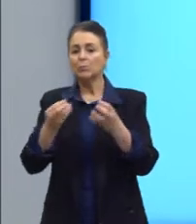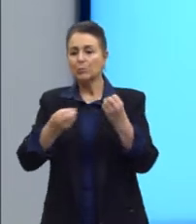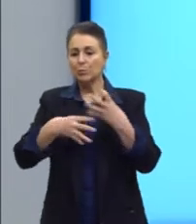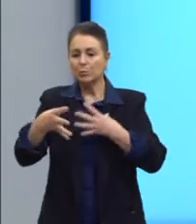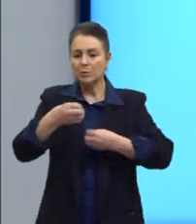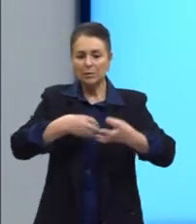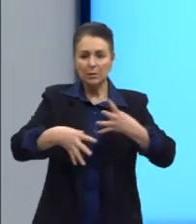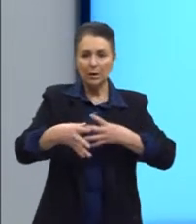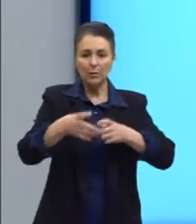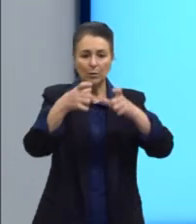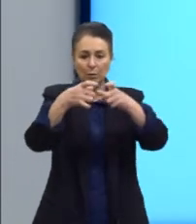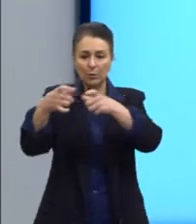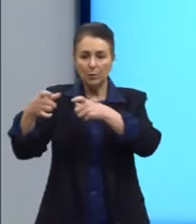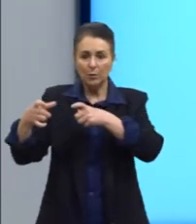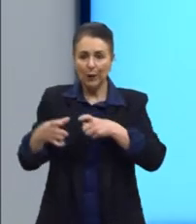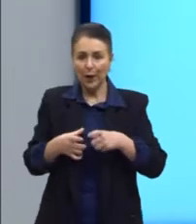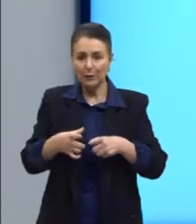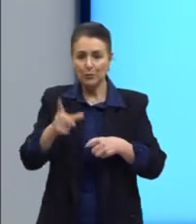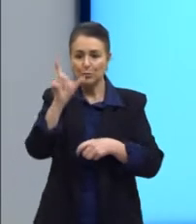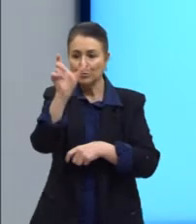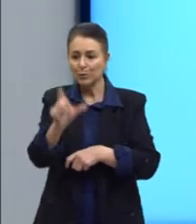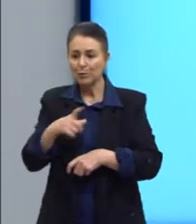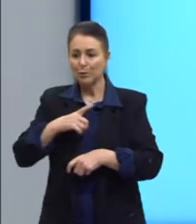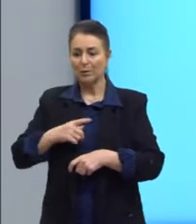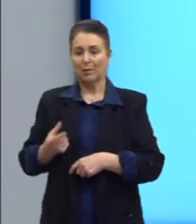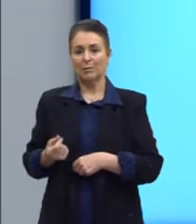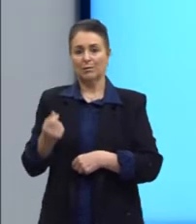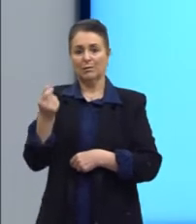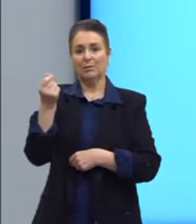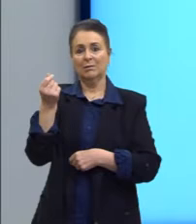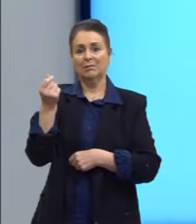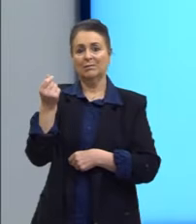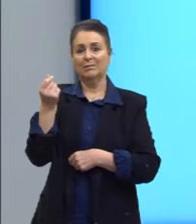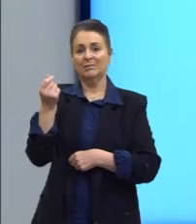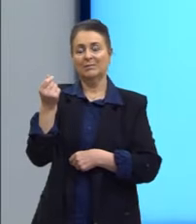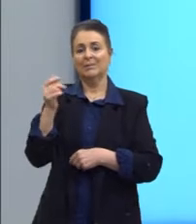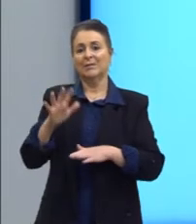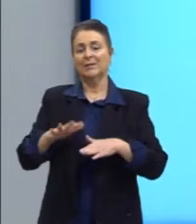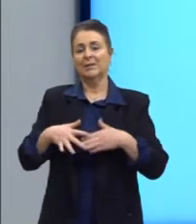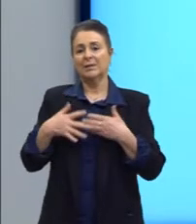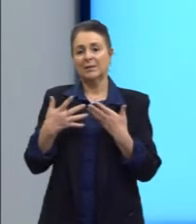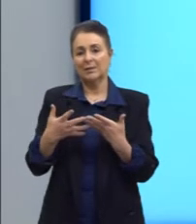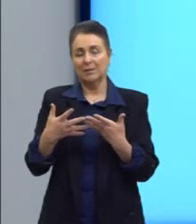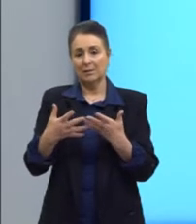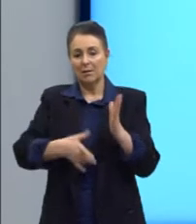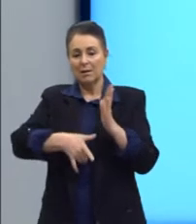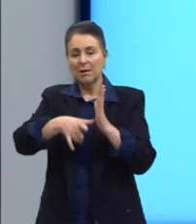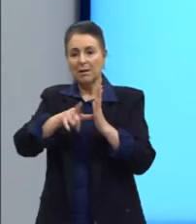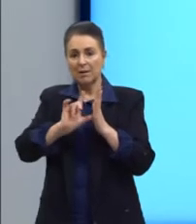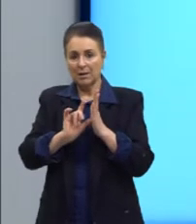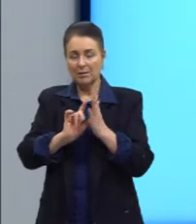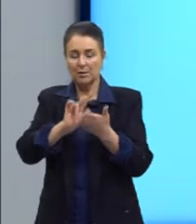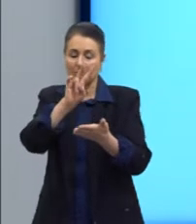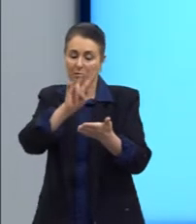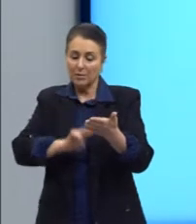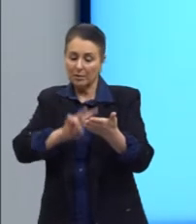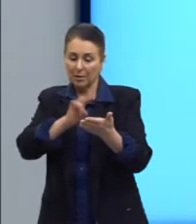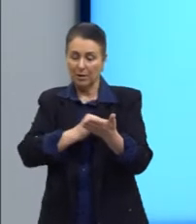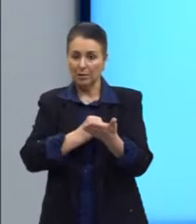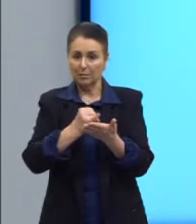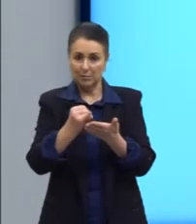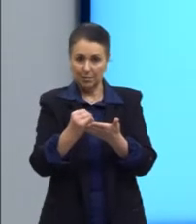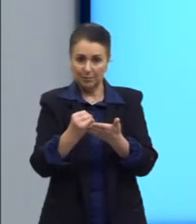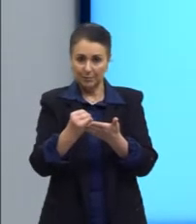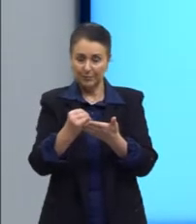zonas de alto poder aquisitivo. Então, lá em cima, antes de terminar de ler a introdução aqui,